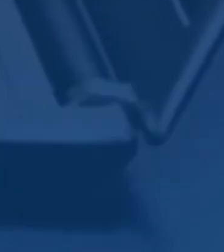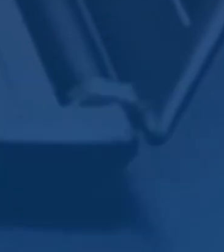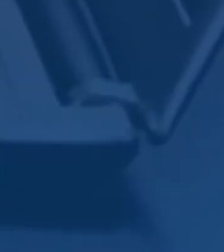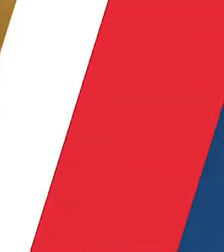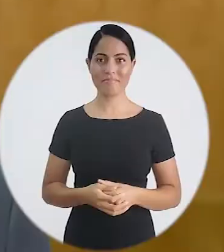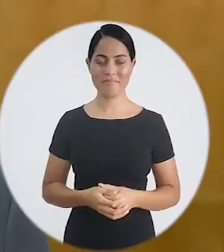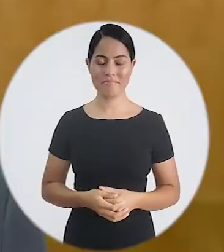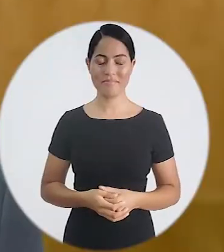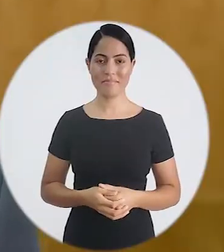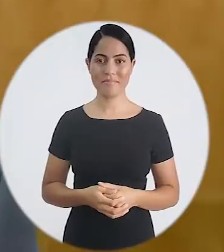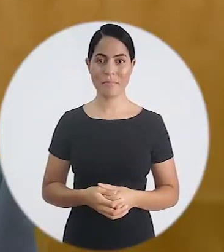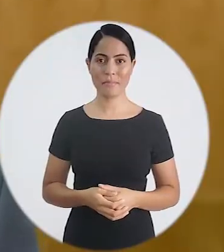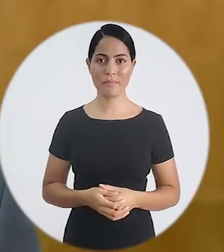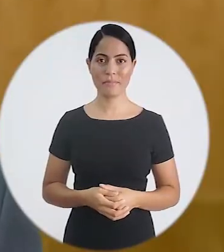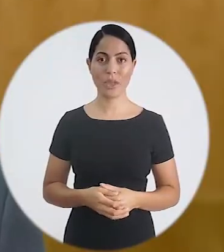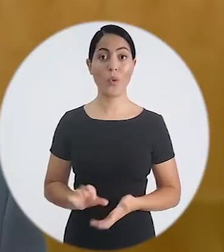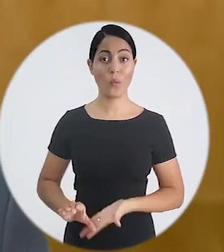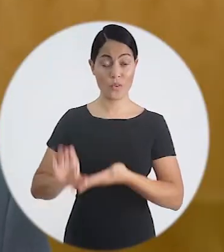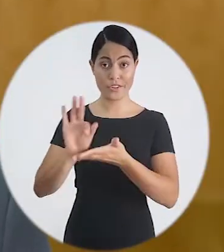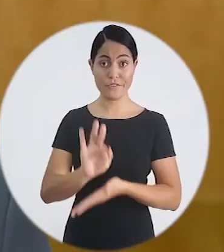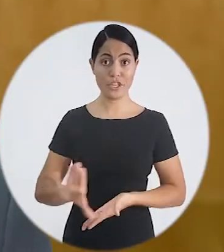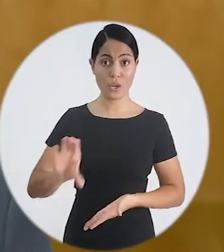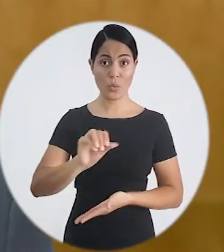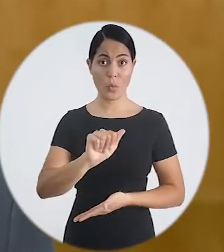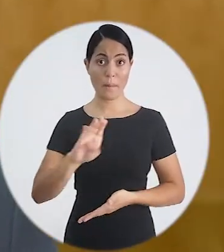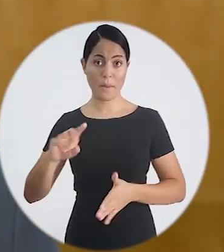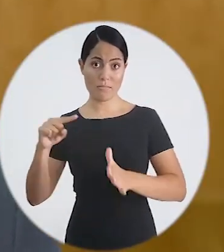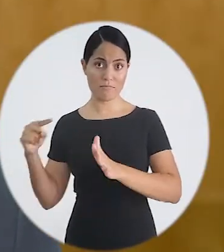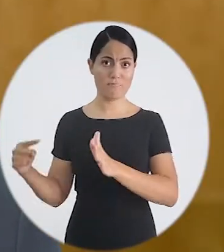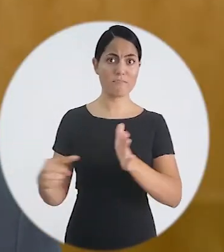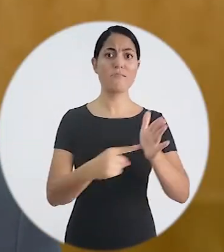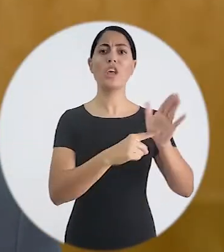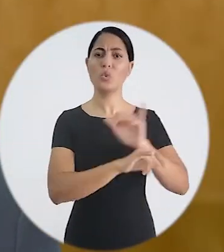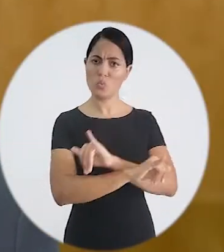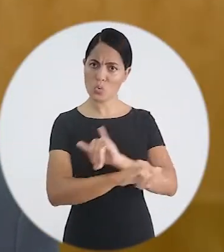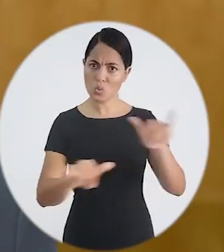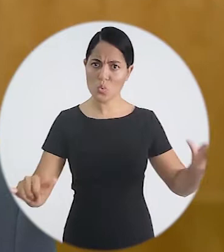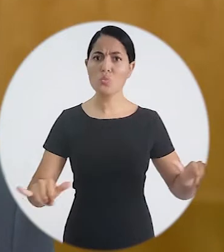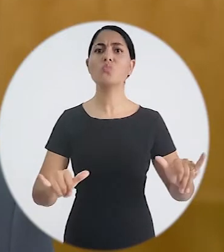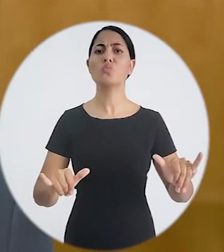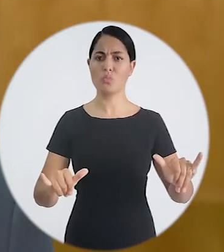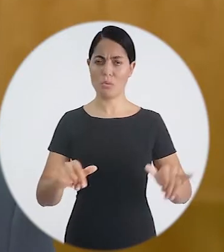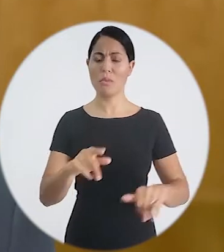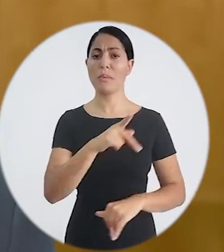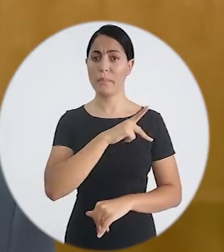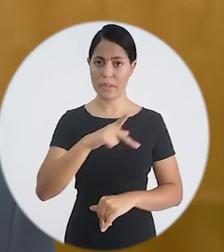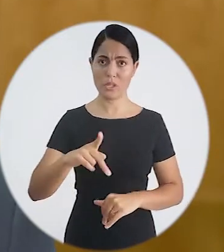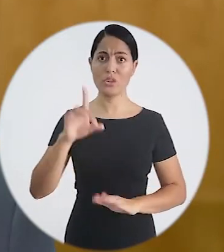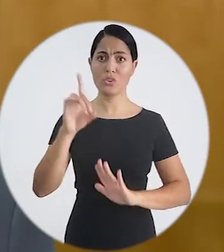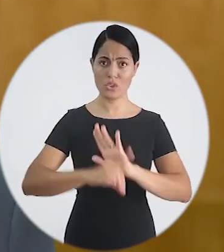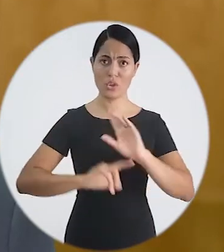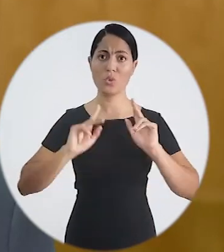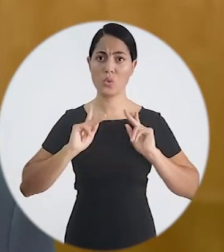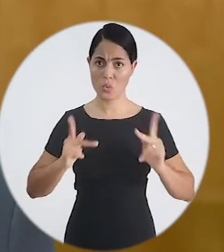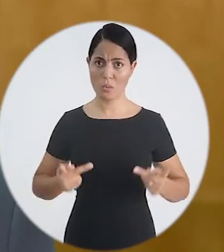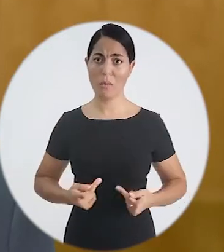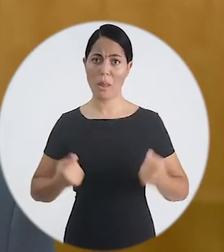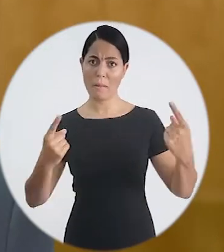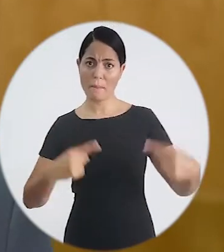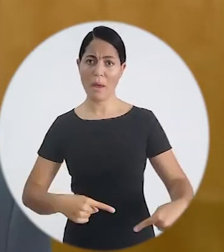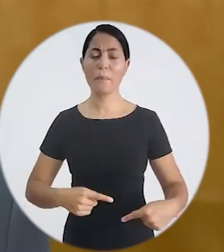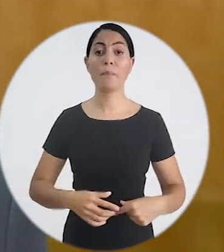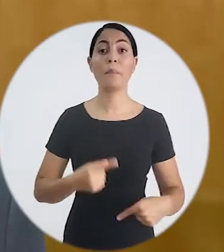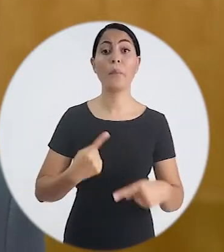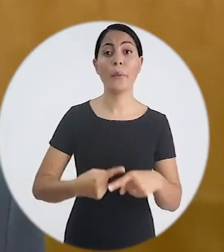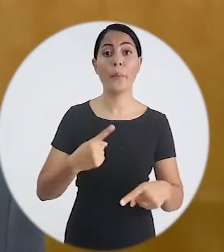sua mão. O Conselho Federal da OAB encaminhou denúncia ao presidente da Comissão Interamericana de Direitos